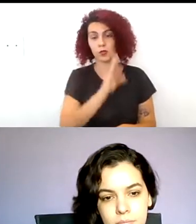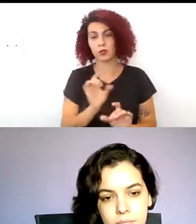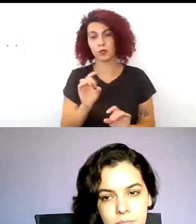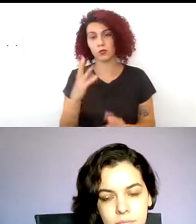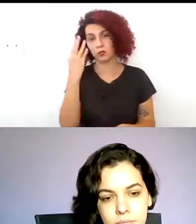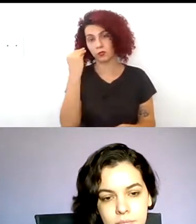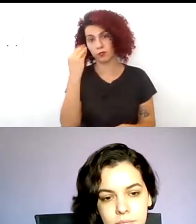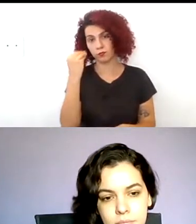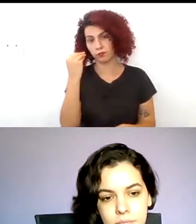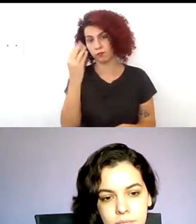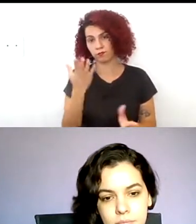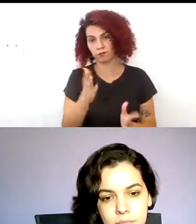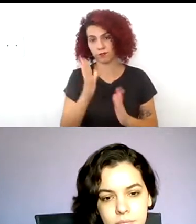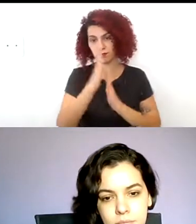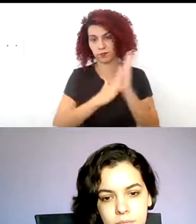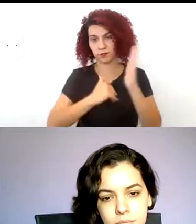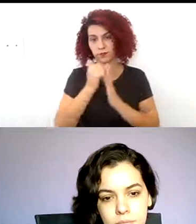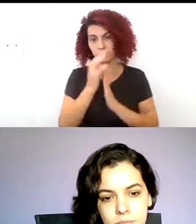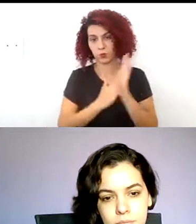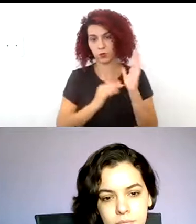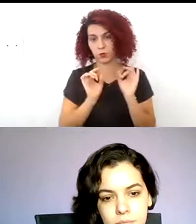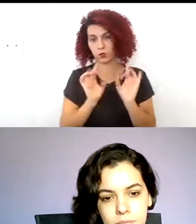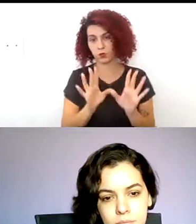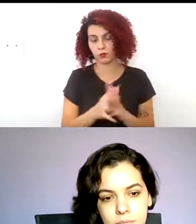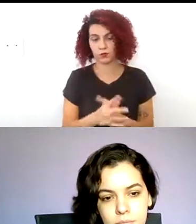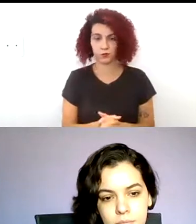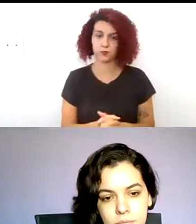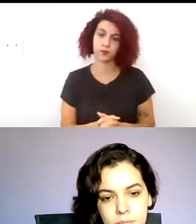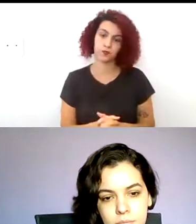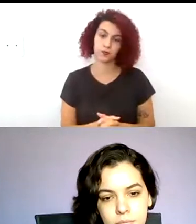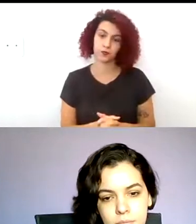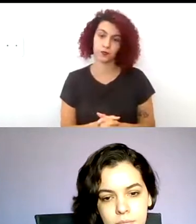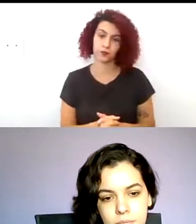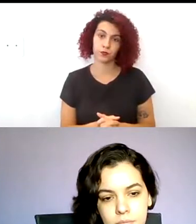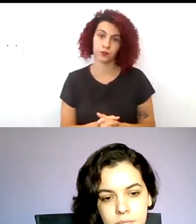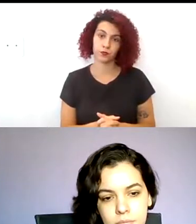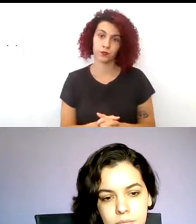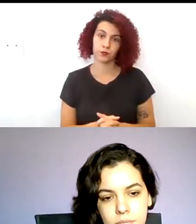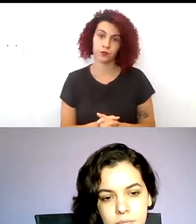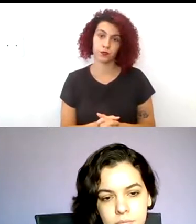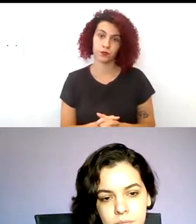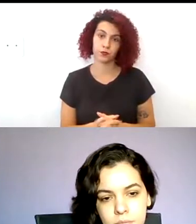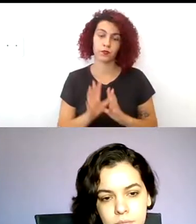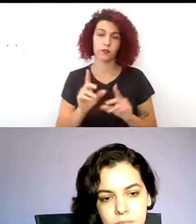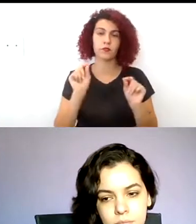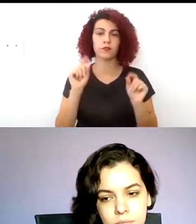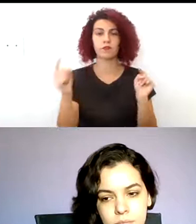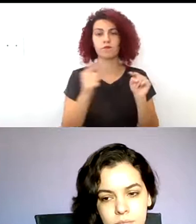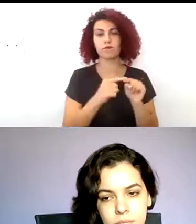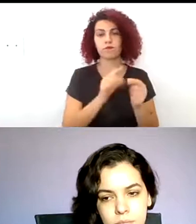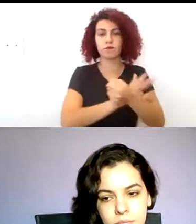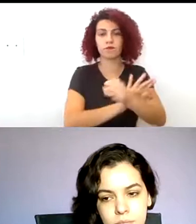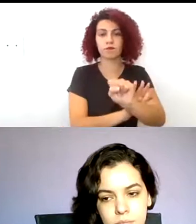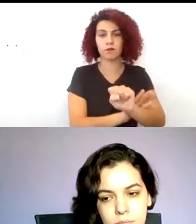na verdade foi a pintura né apenas para fazer a pintura de independência é mas nunca quis te ver com racismo eles